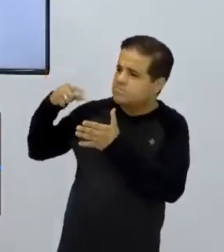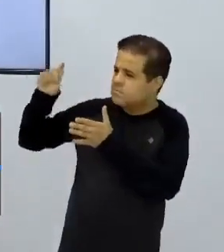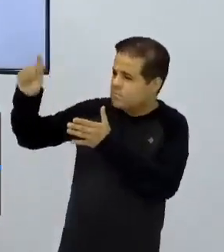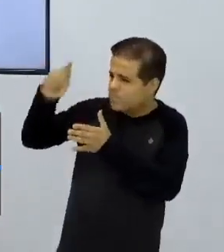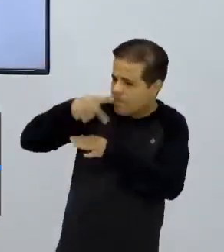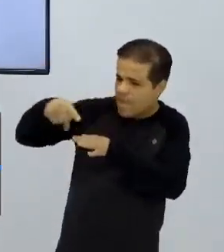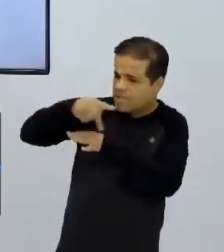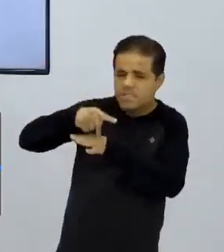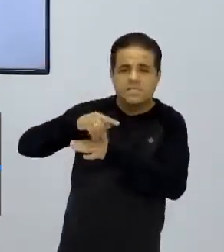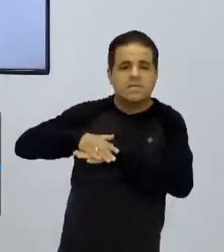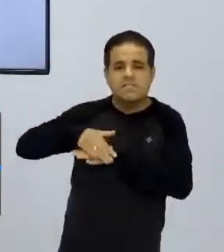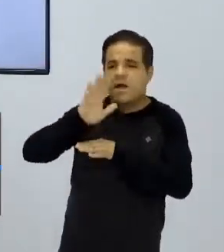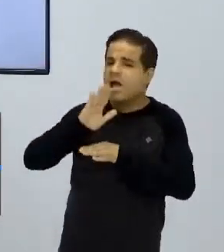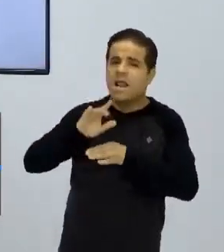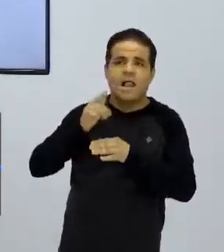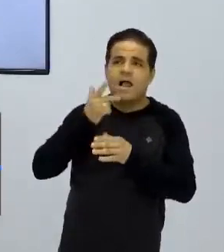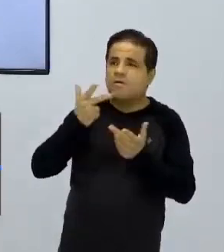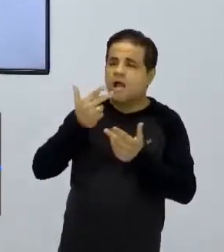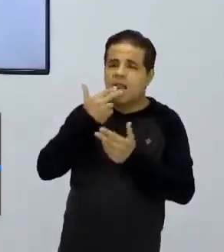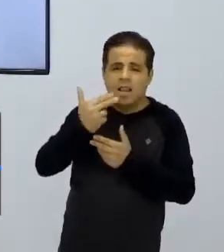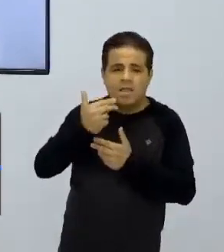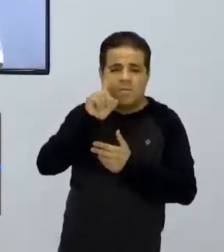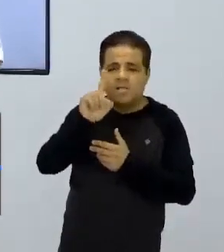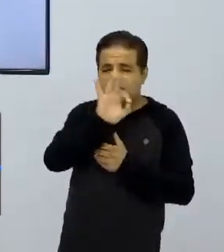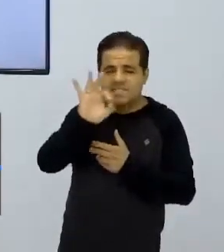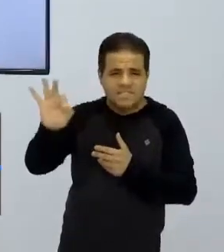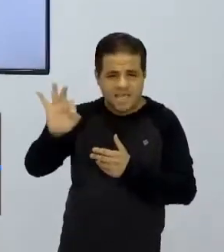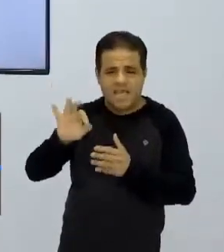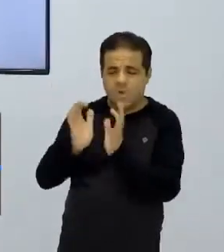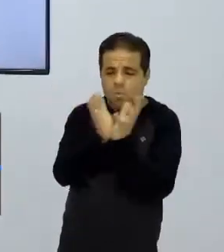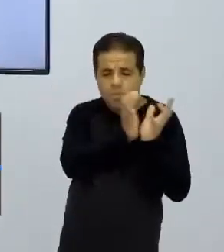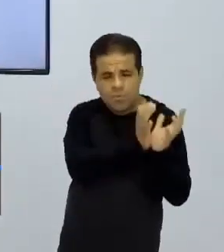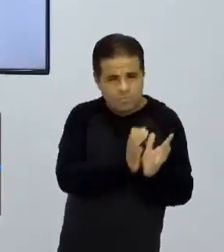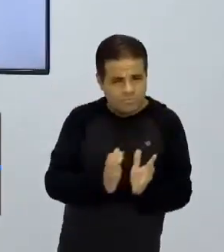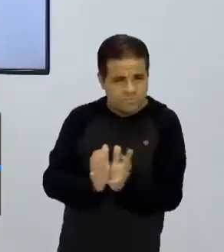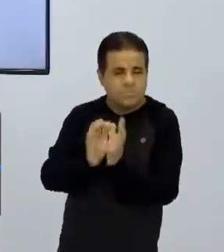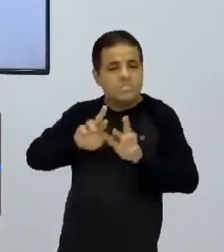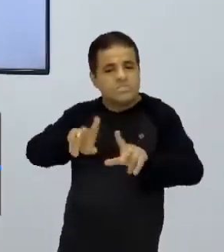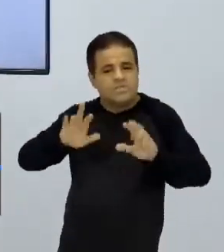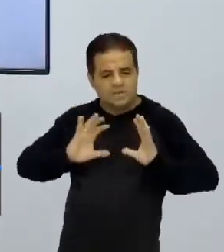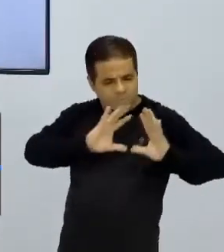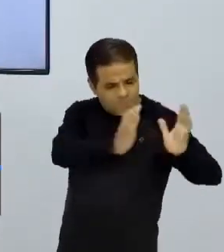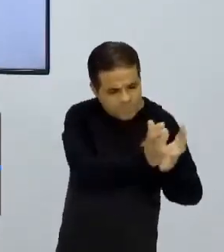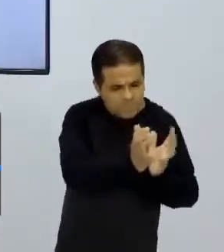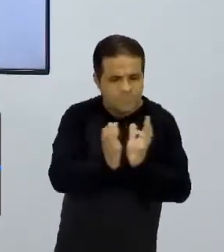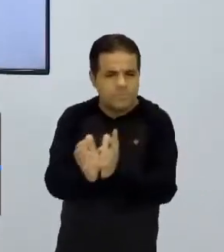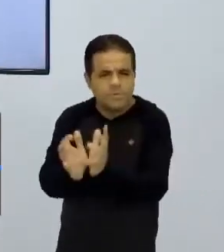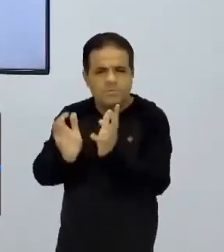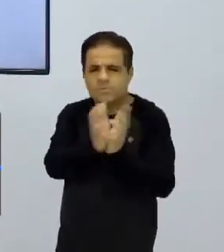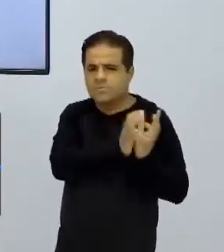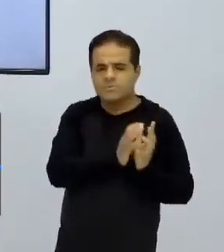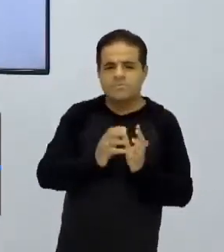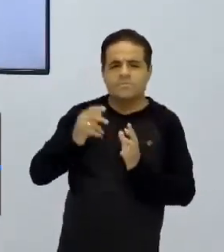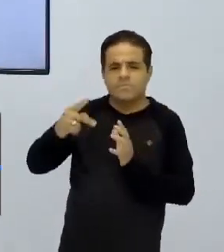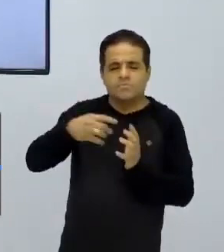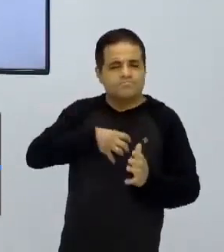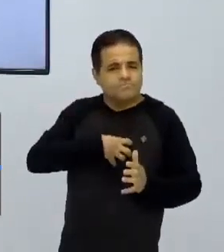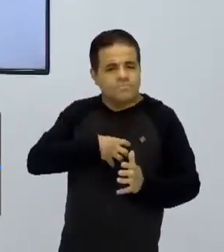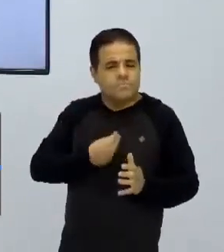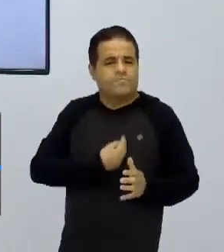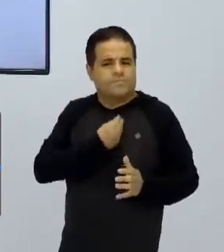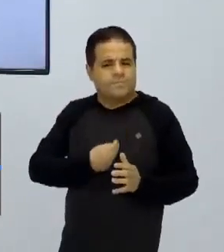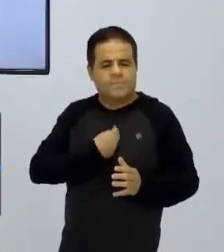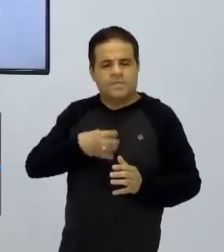que têm mais de 100 línguas lá, porque são clãs diferentes, são tribos diferentes, né? Com o seu modo